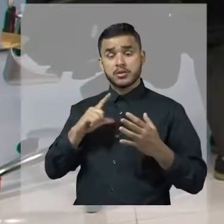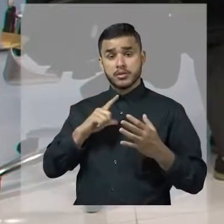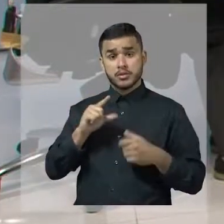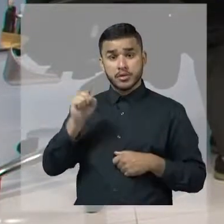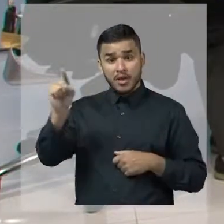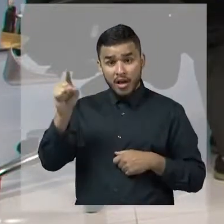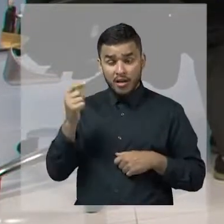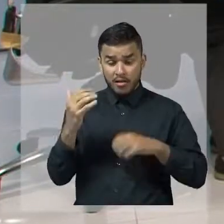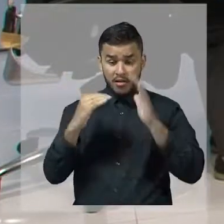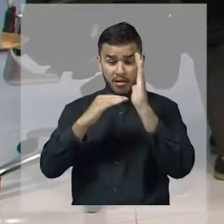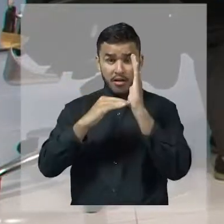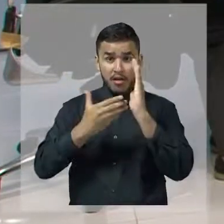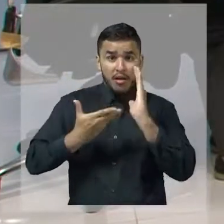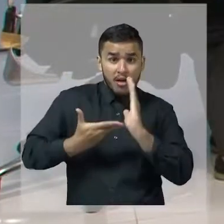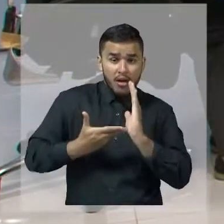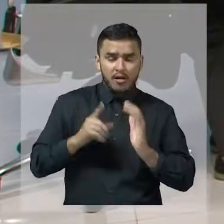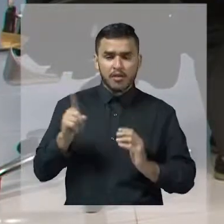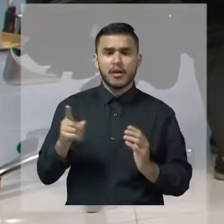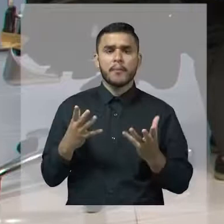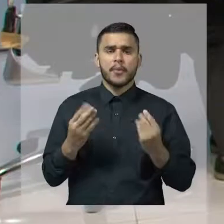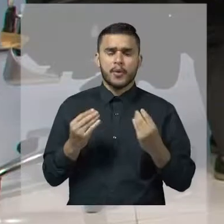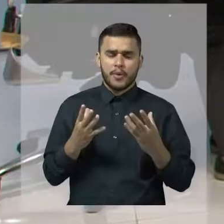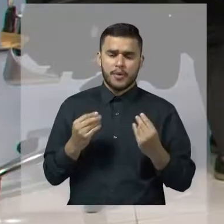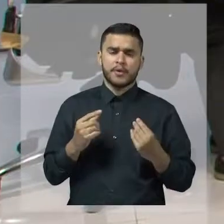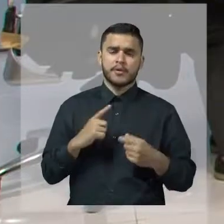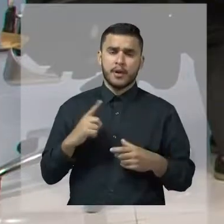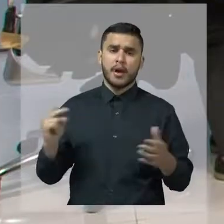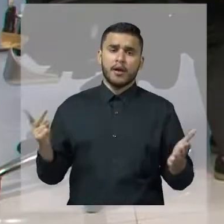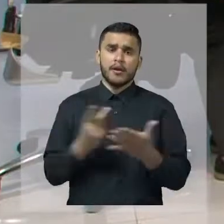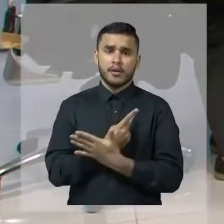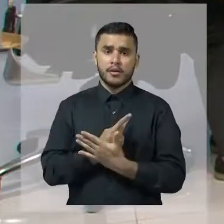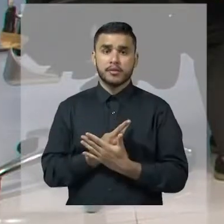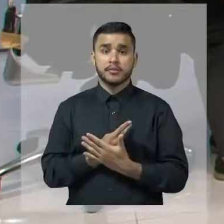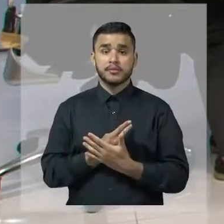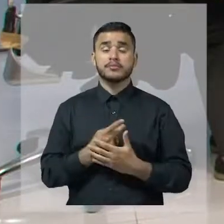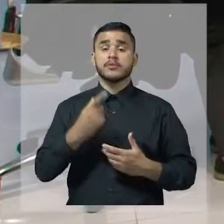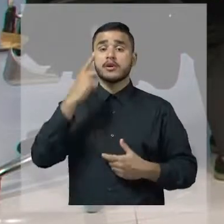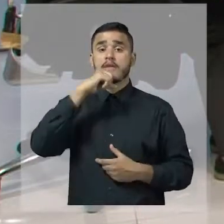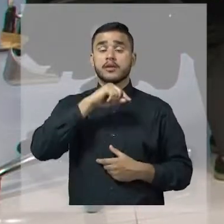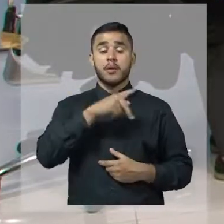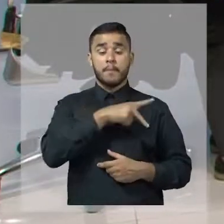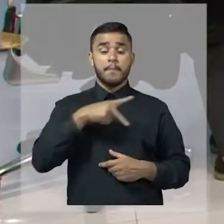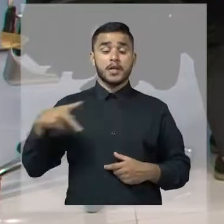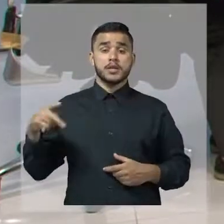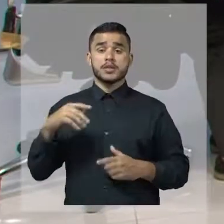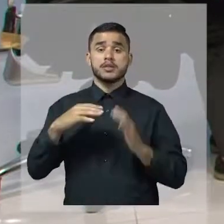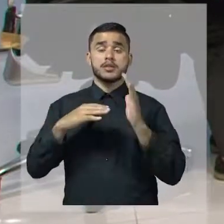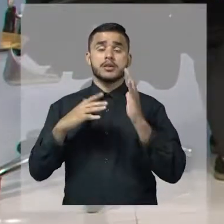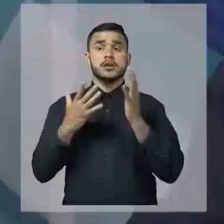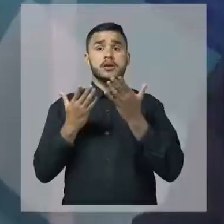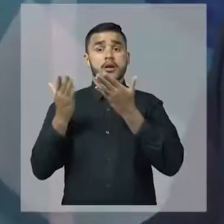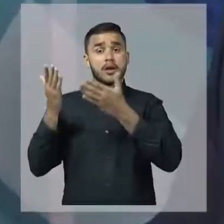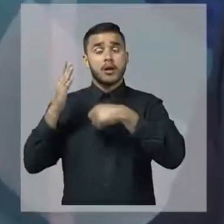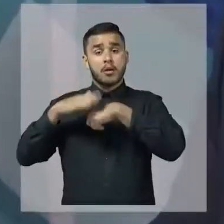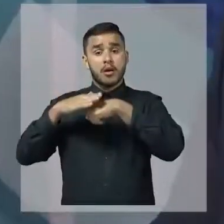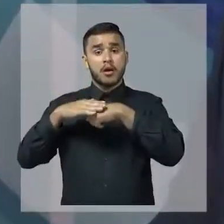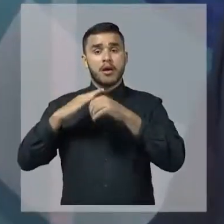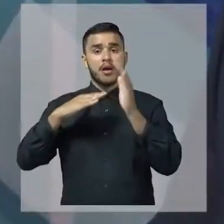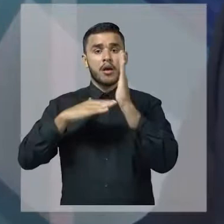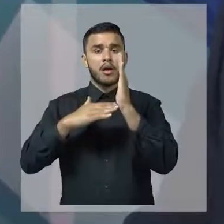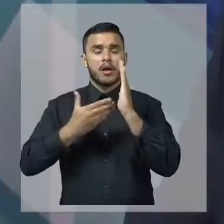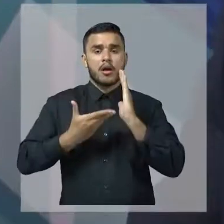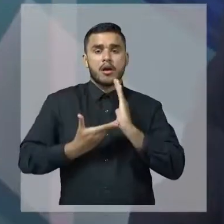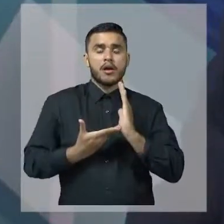Senado da República, que são arquivados liminarmente pelo seu presidente. De um modo geral, quem eram os presidentes do